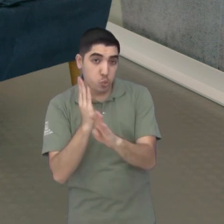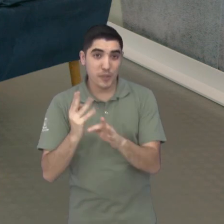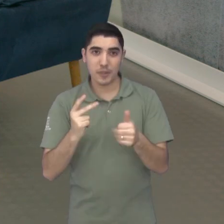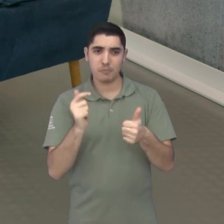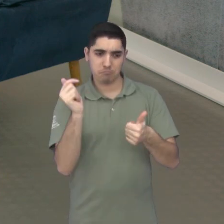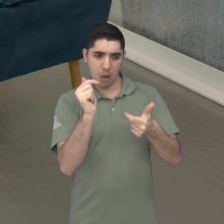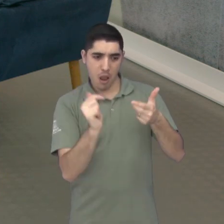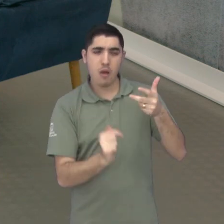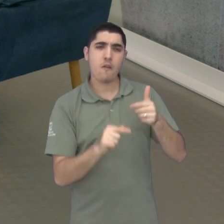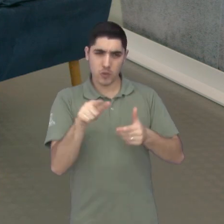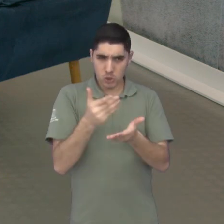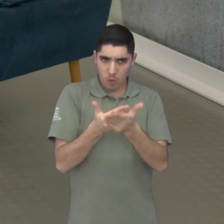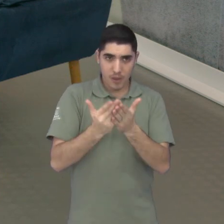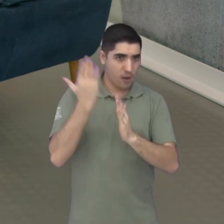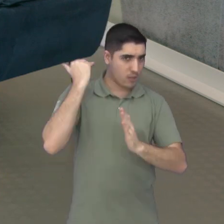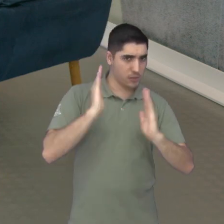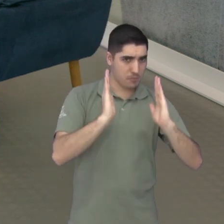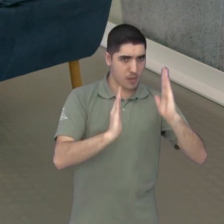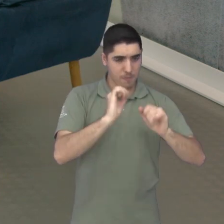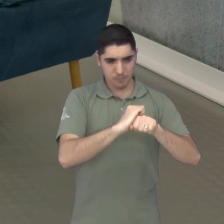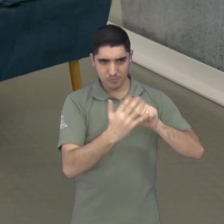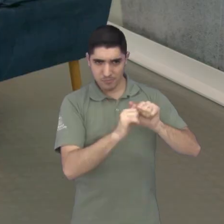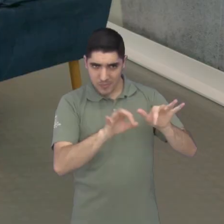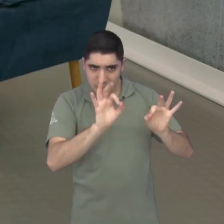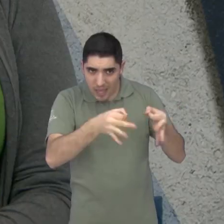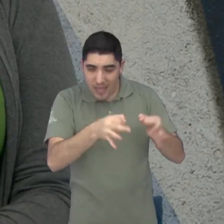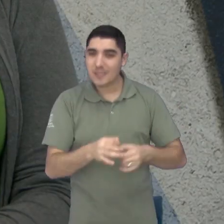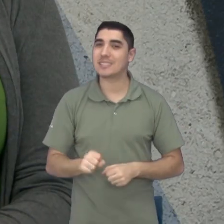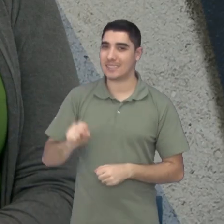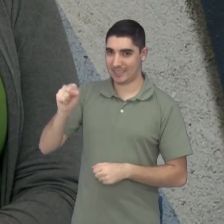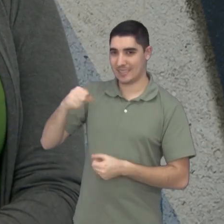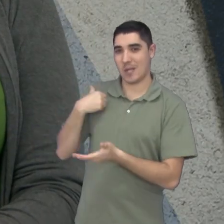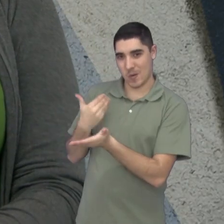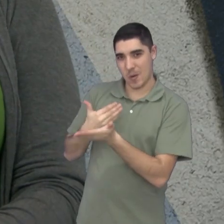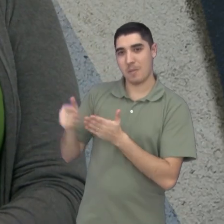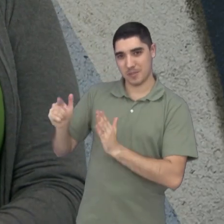começou na pandemia, não é isso? Comecei. Comecei na pandemia.